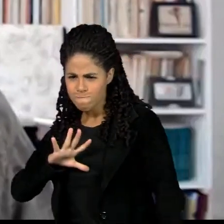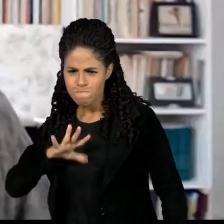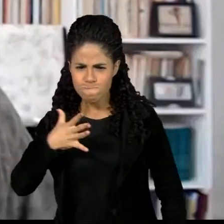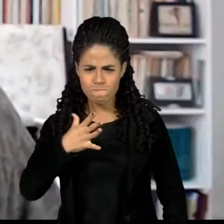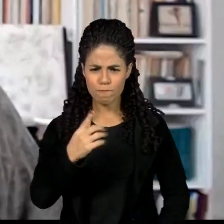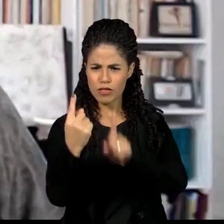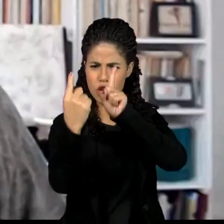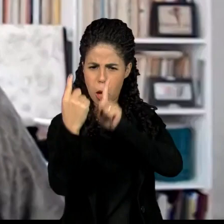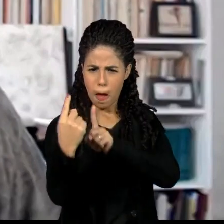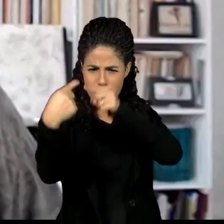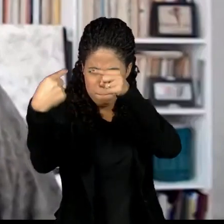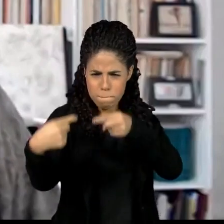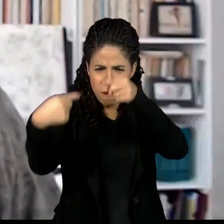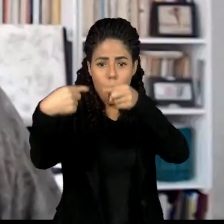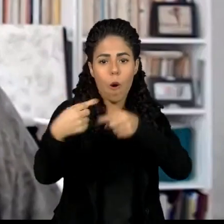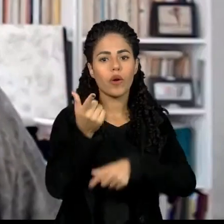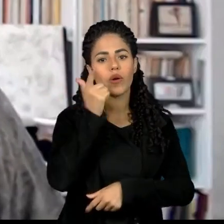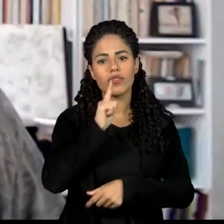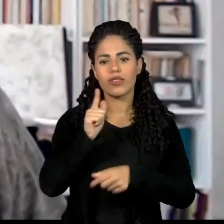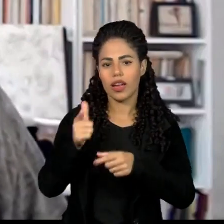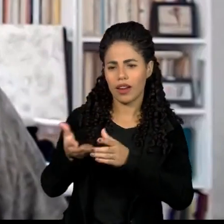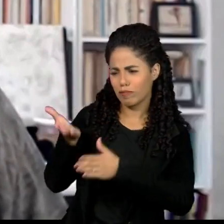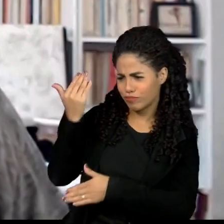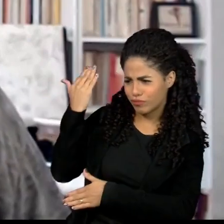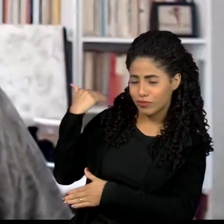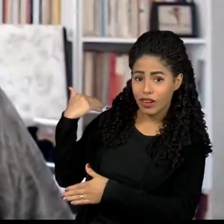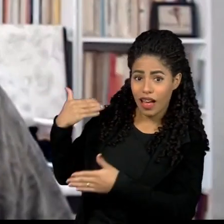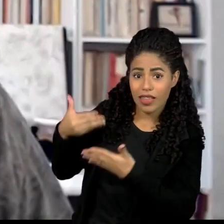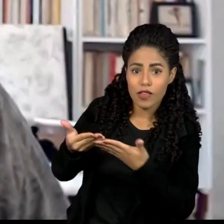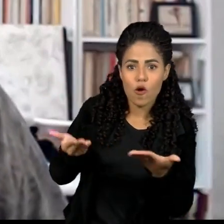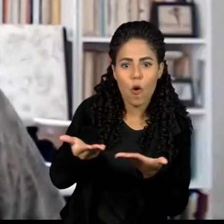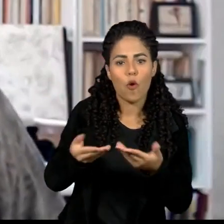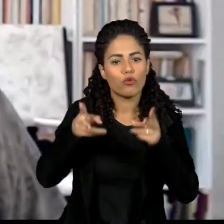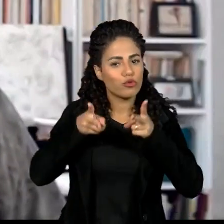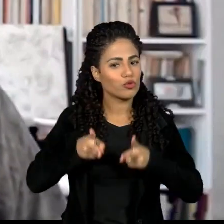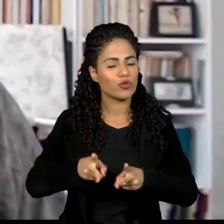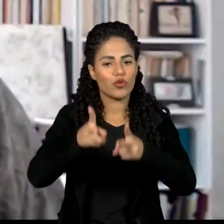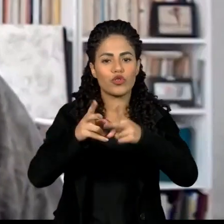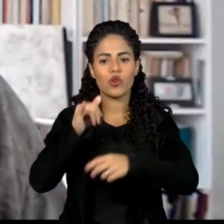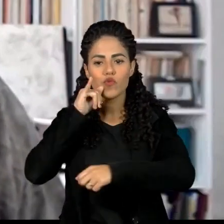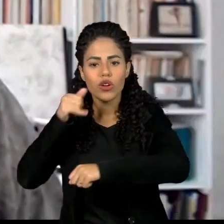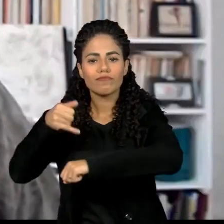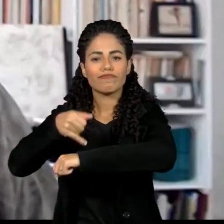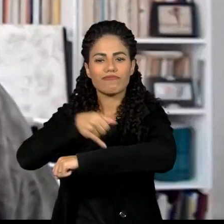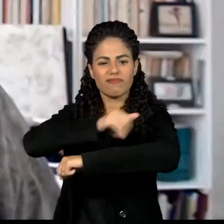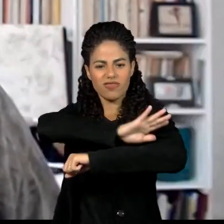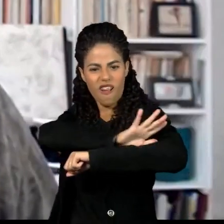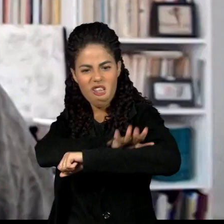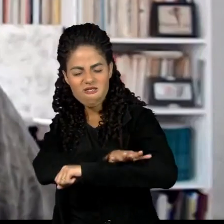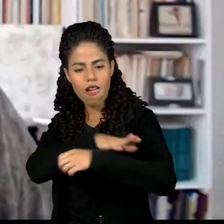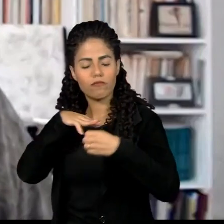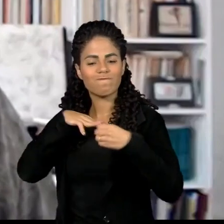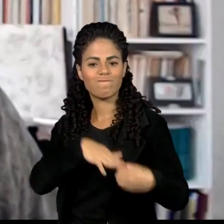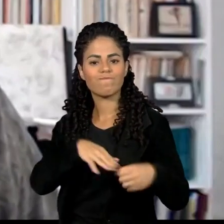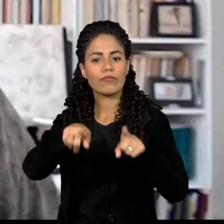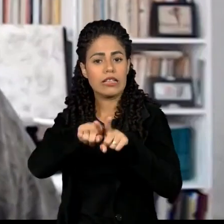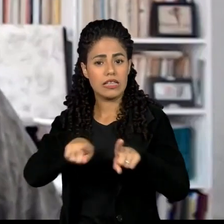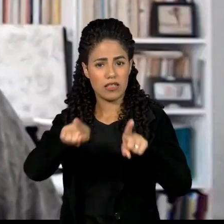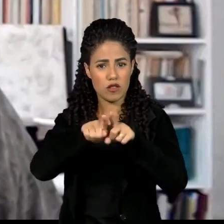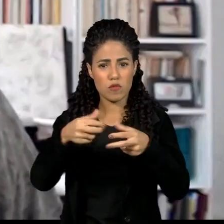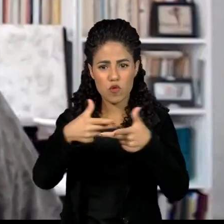são os mesmos de 100 anos atrás, né? Ainda é o Saci que enfrenta o racismo, ainda é o Saci que enfrenta o